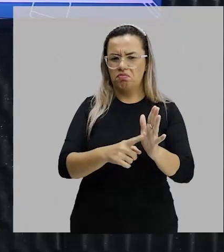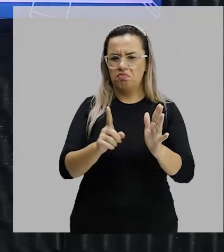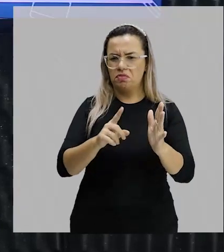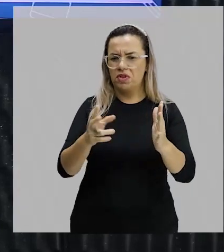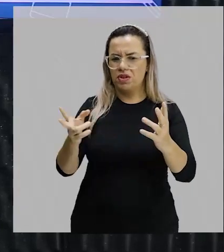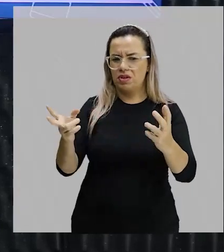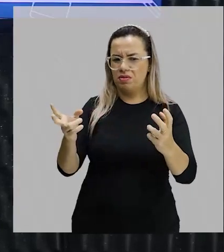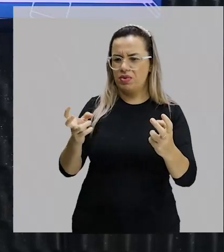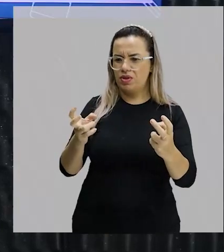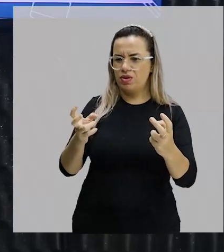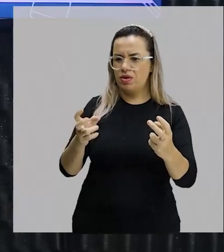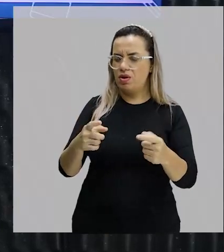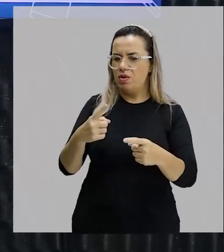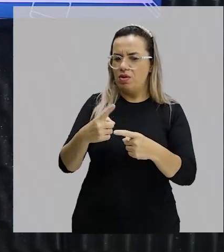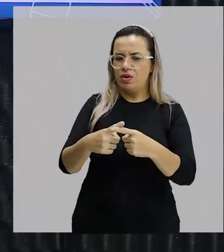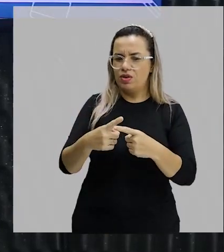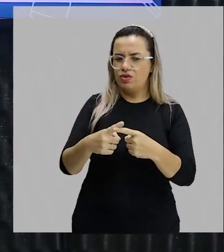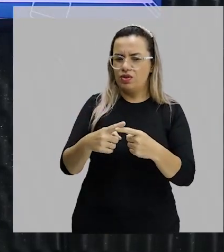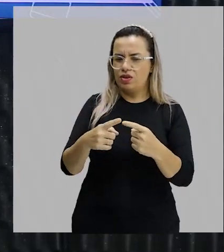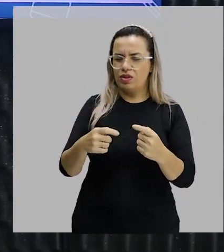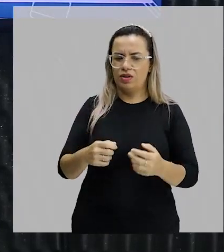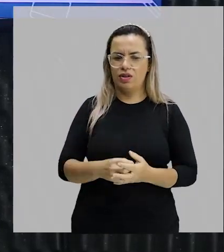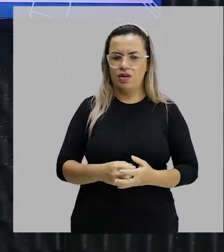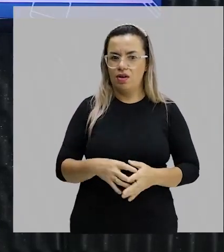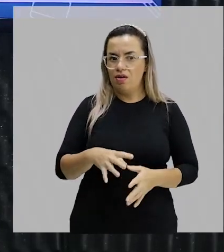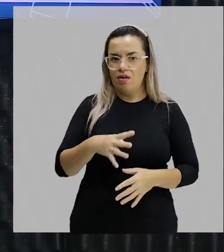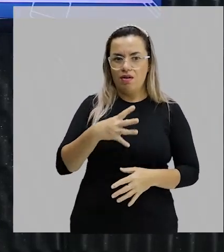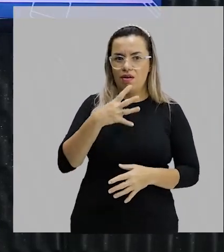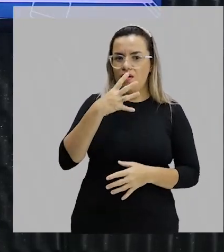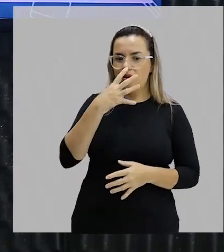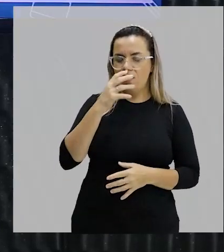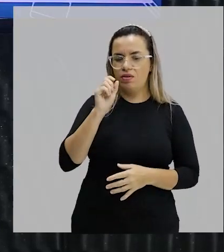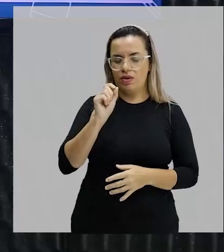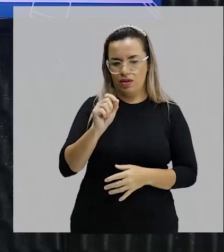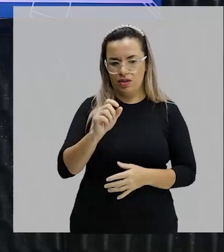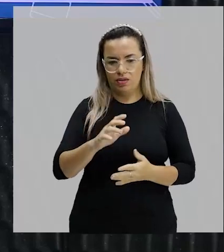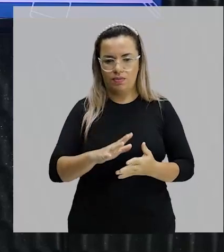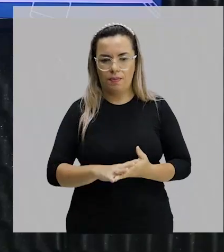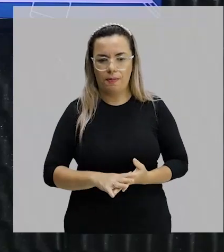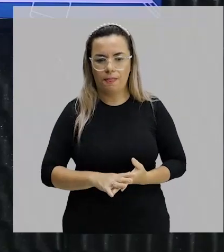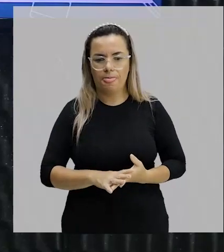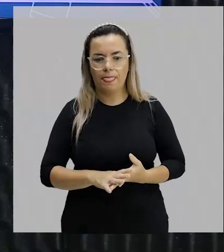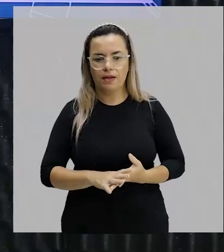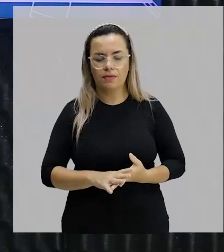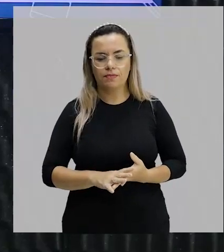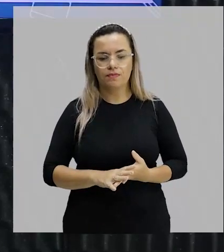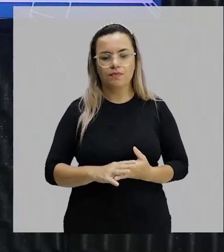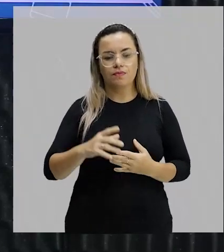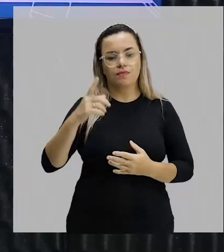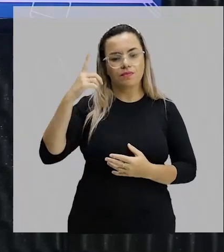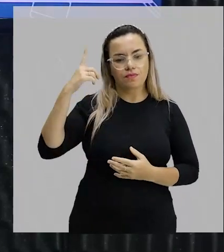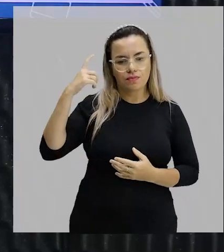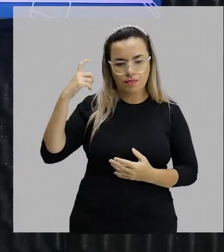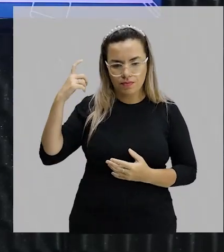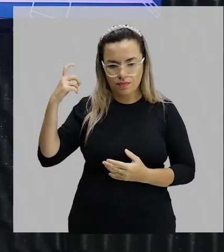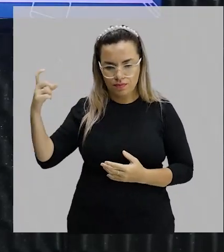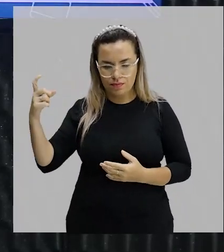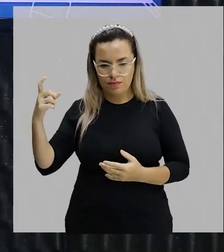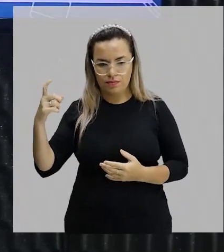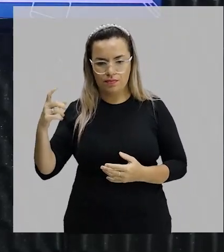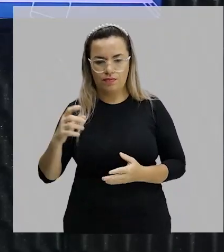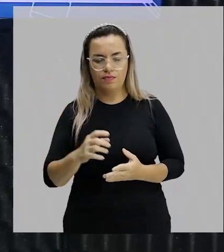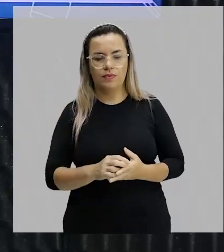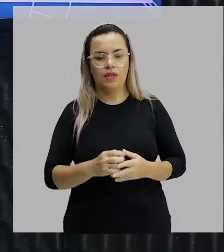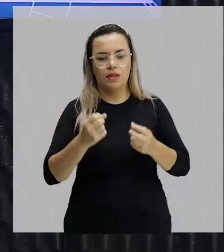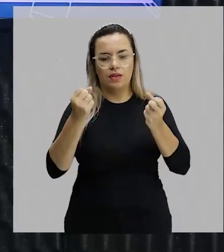luz no momento certo, elas vão trabalhar isso. A sonoplastia diz respeito ao conjunto de sons, podem ser músicas, podem ser efeitos sonoros, ou podem